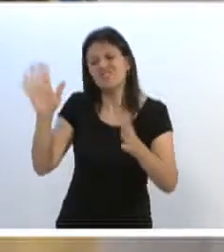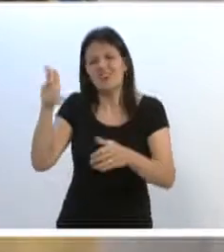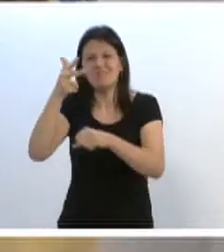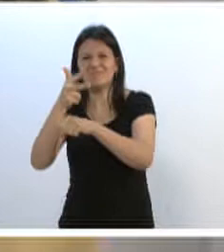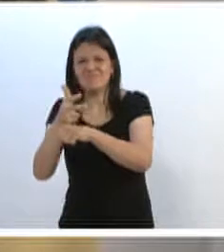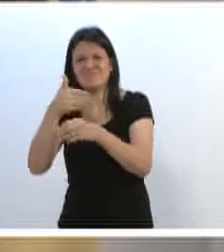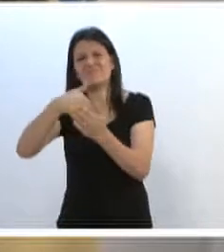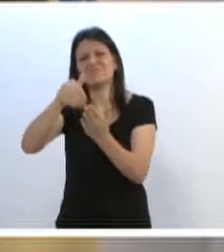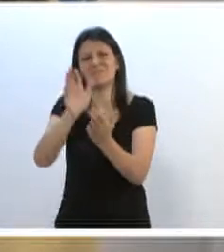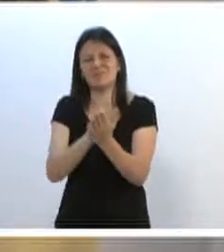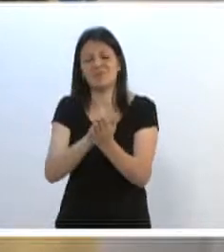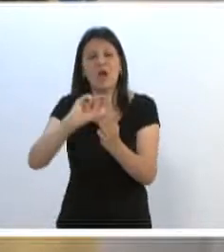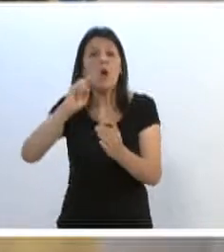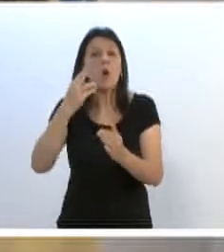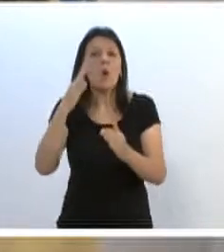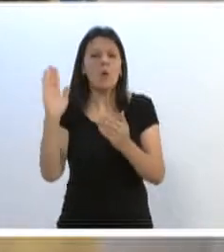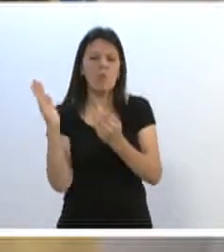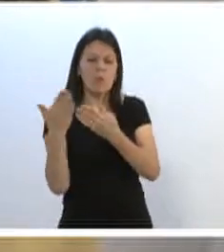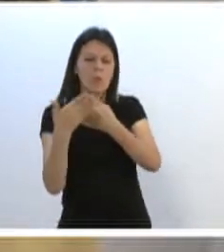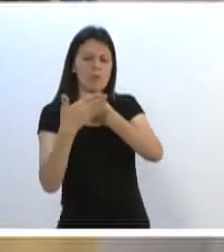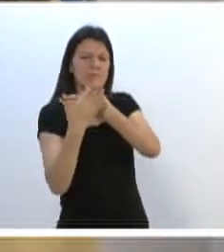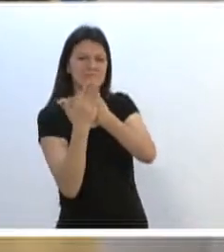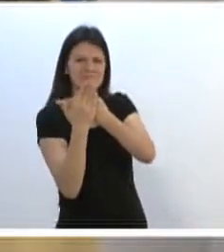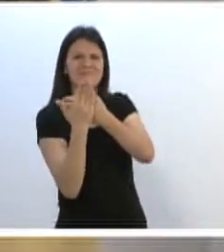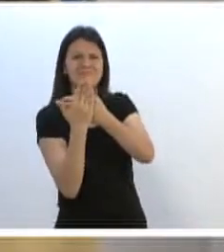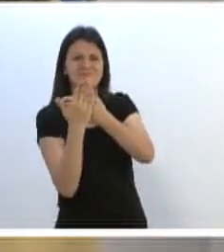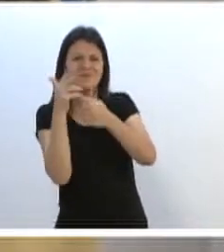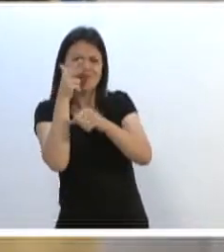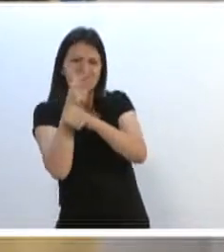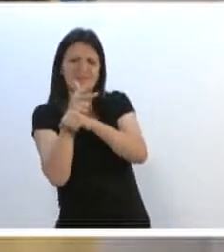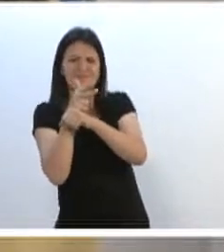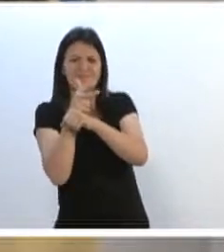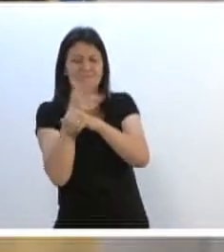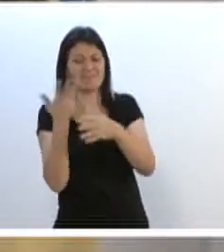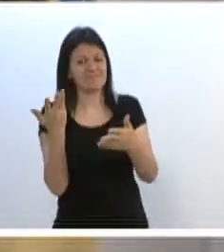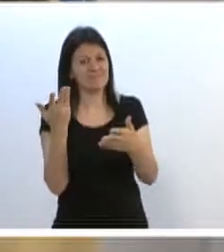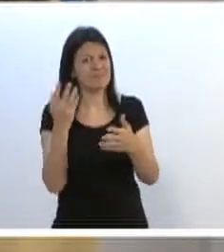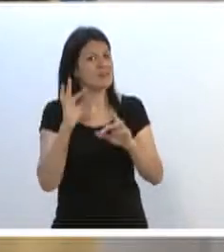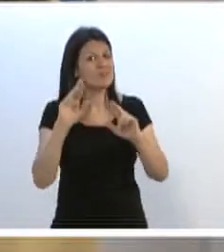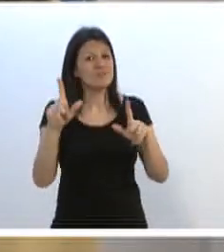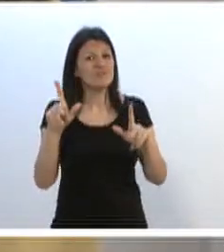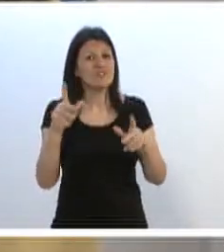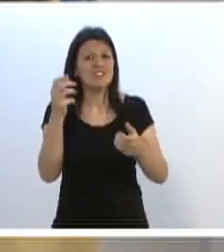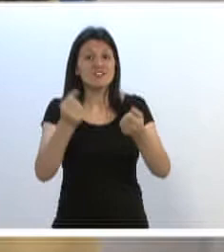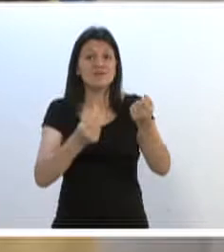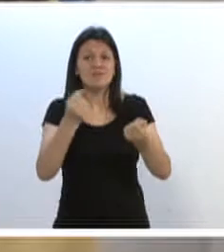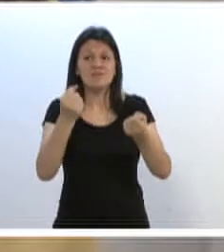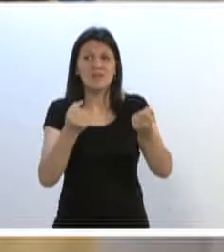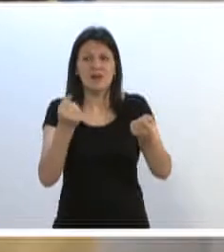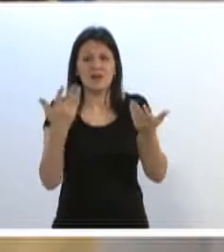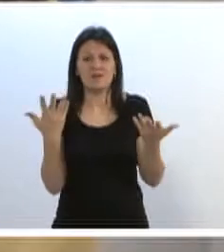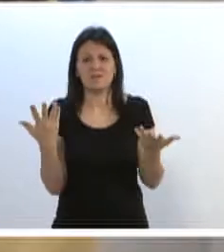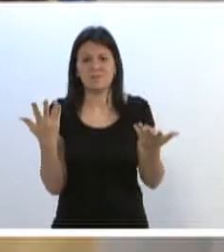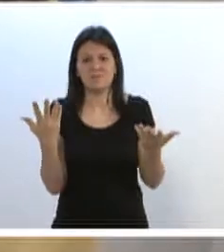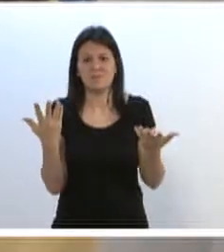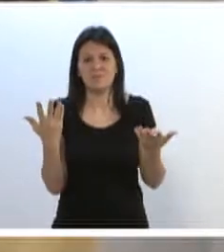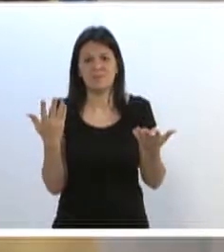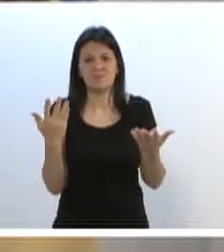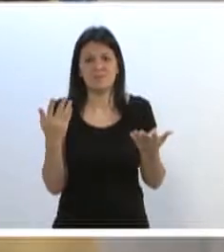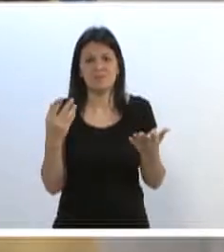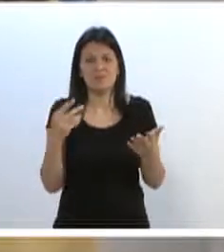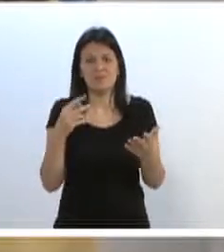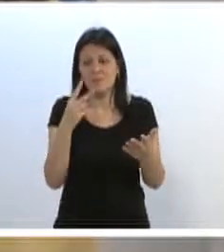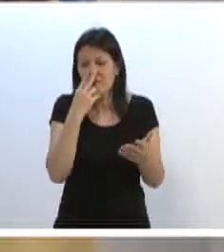ficam atrás de obstáculos. Não diferente o que aconteceu com essa viatura, que vai se discutir isso dentro da